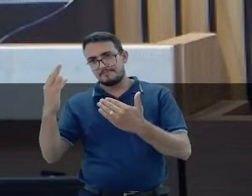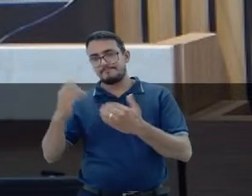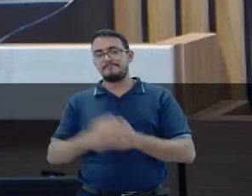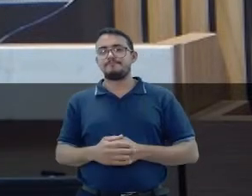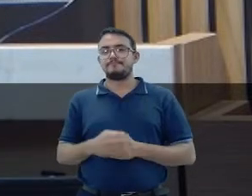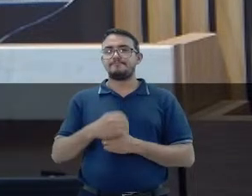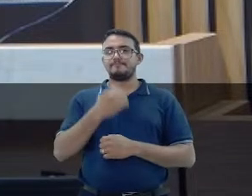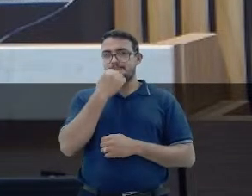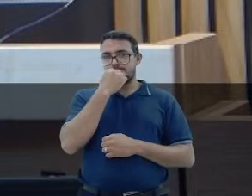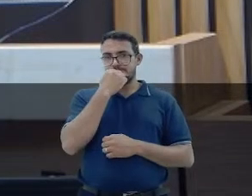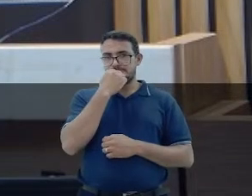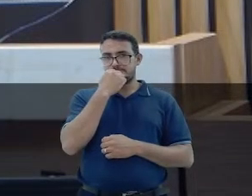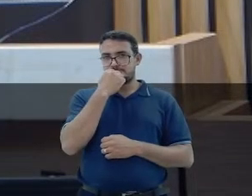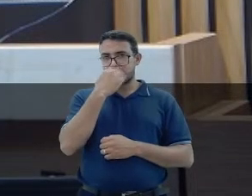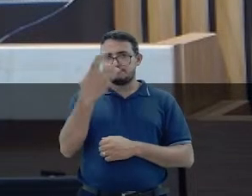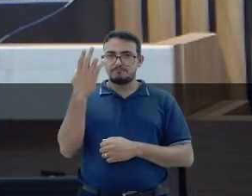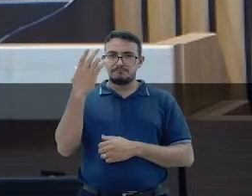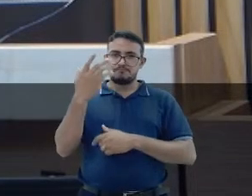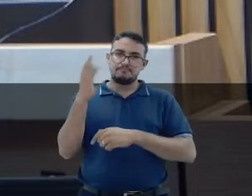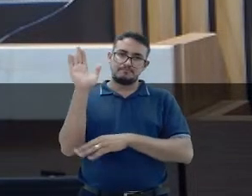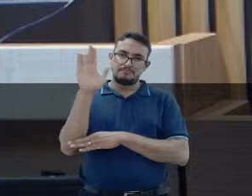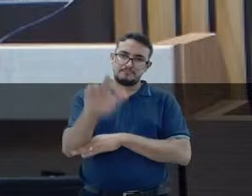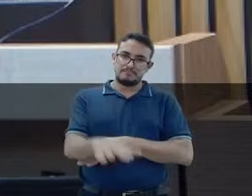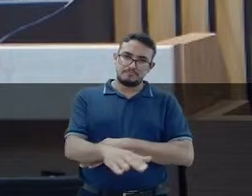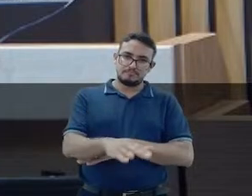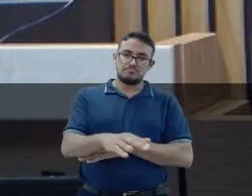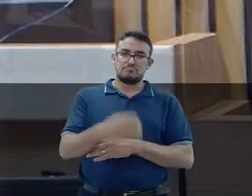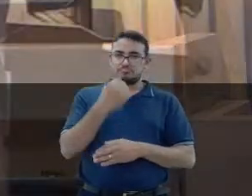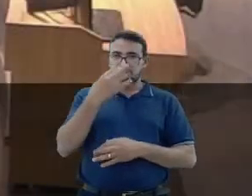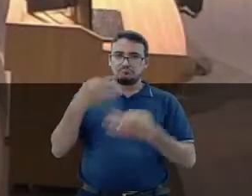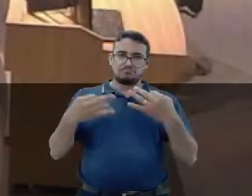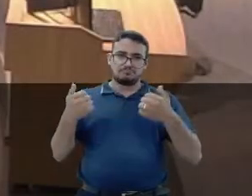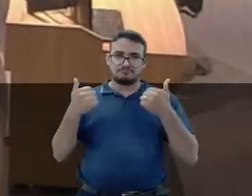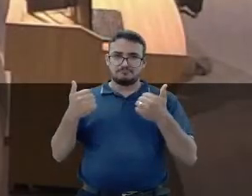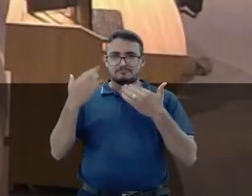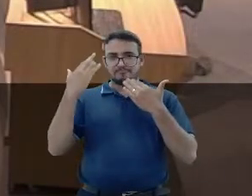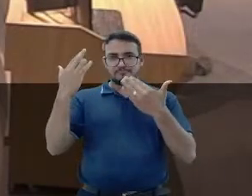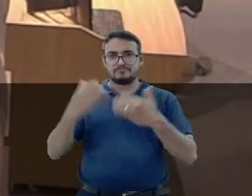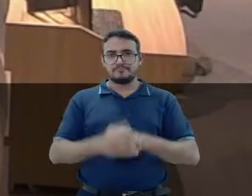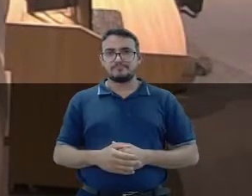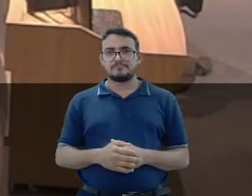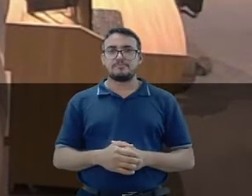um ótimo final de tarde e final de pauta também. Obrigado, boa tarde.